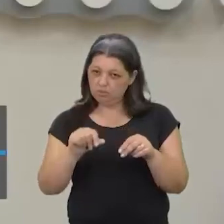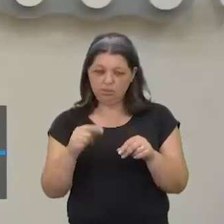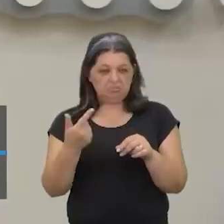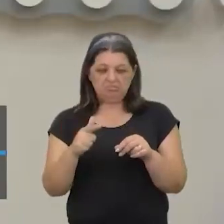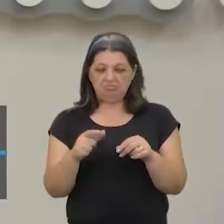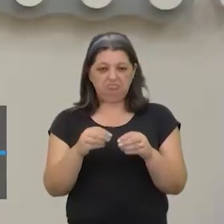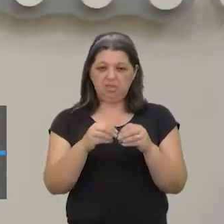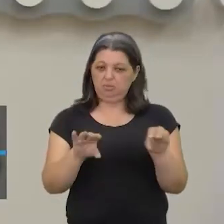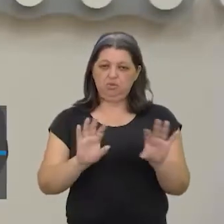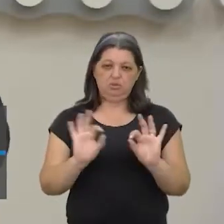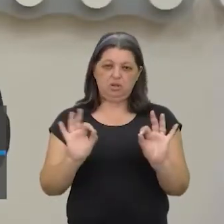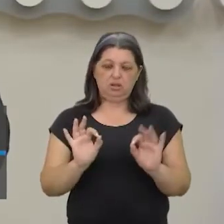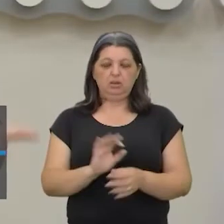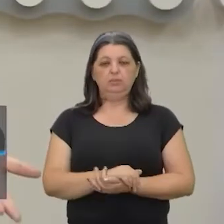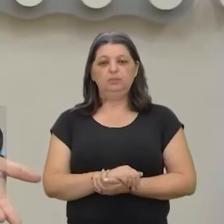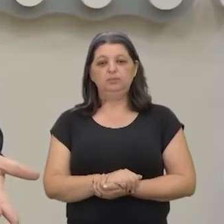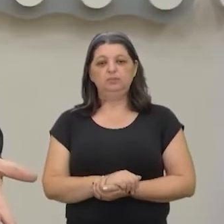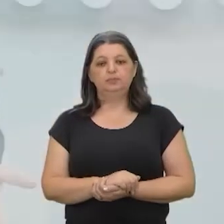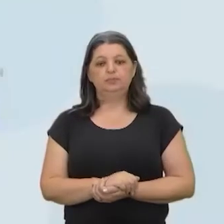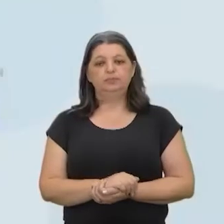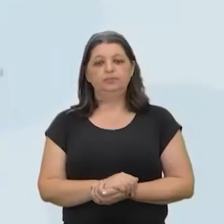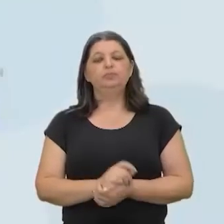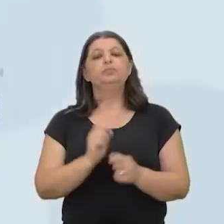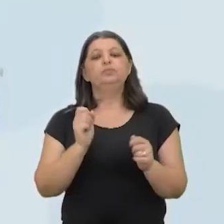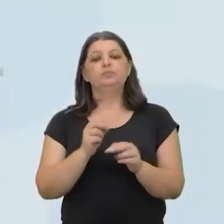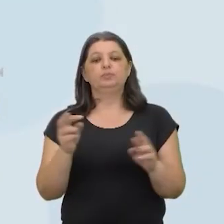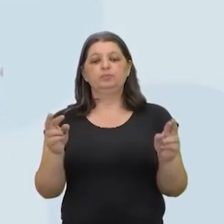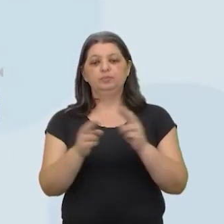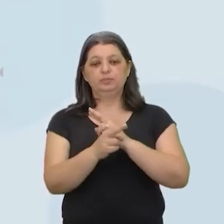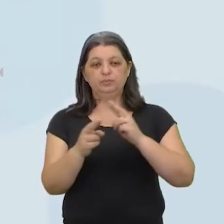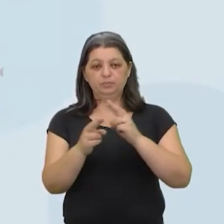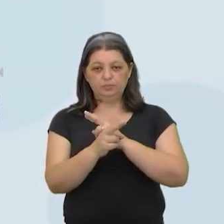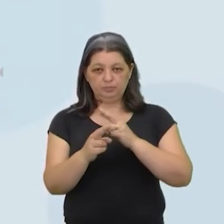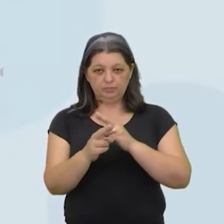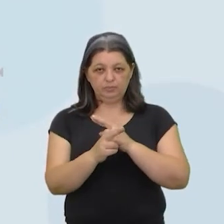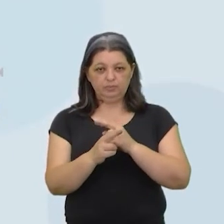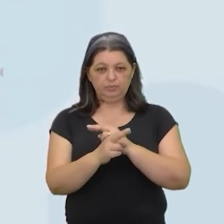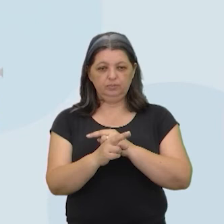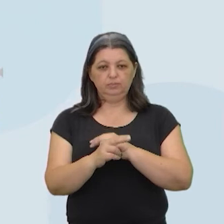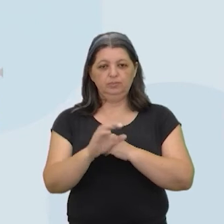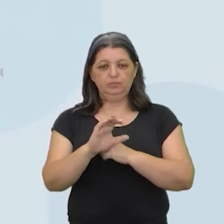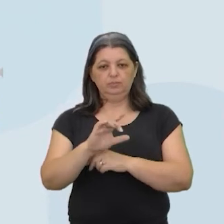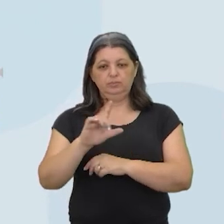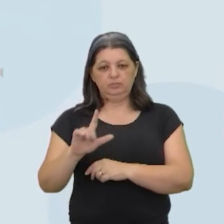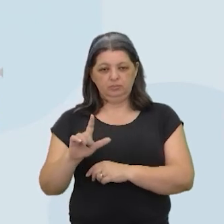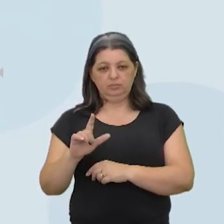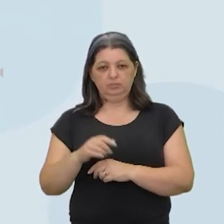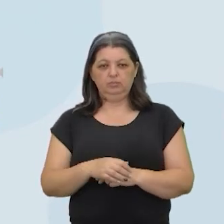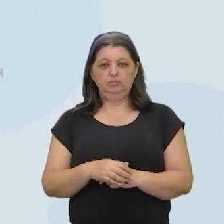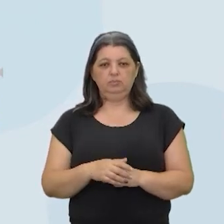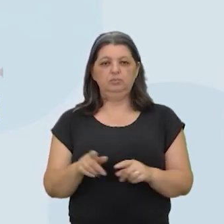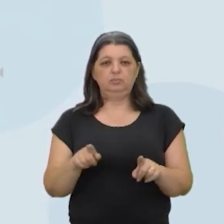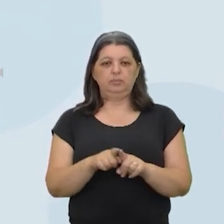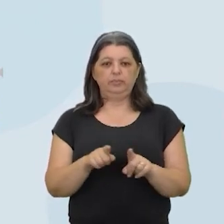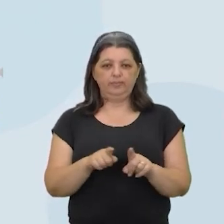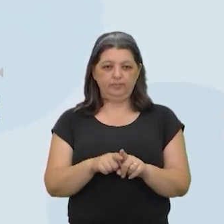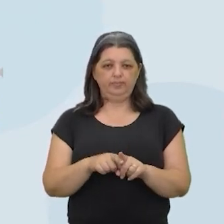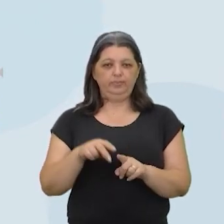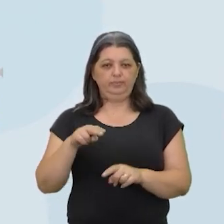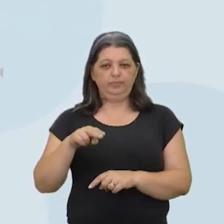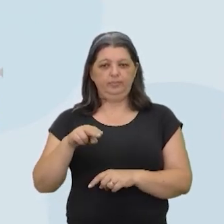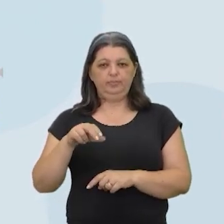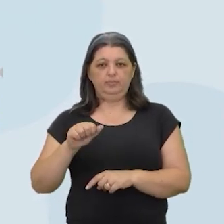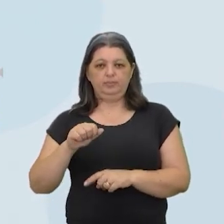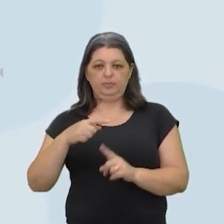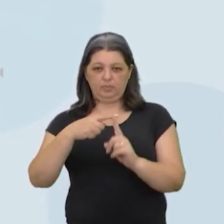influência. E aí, qual é a relação, então, do cloreto de sódio e a ligação iônica? O cloreto de